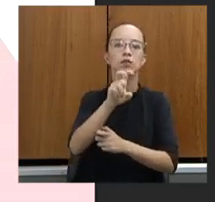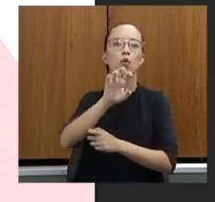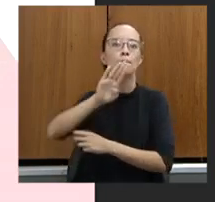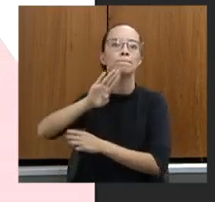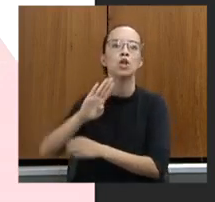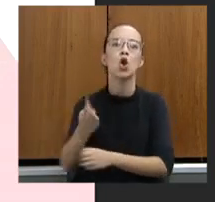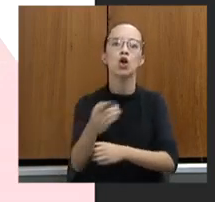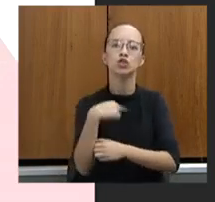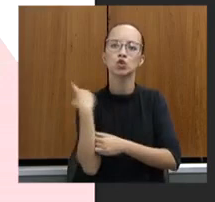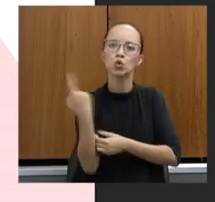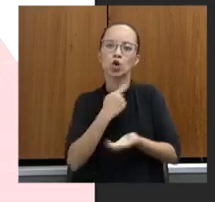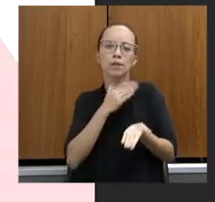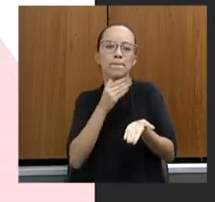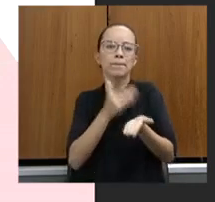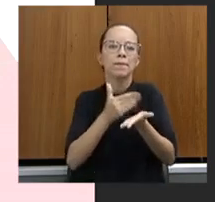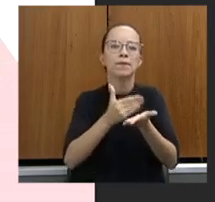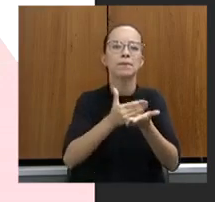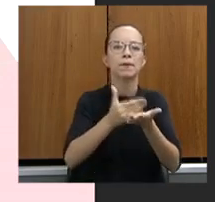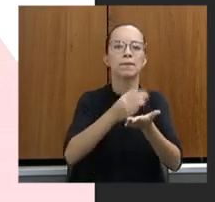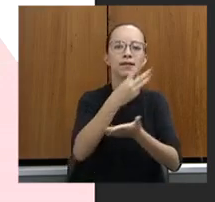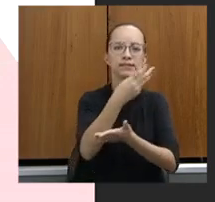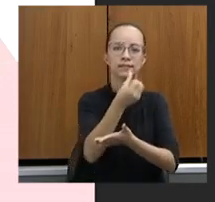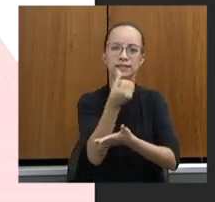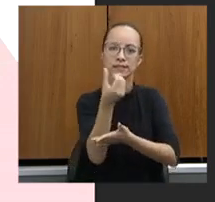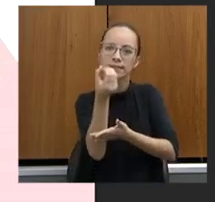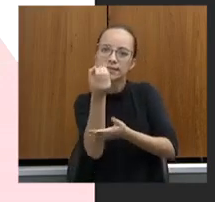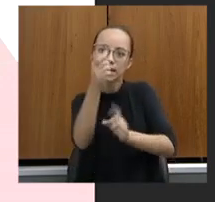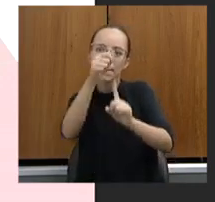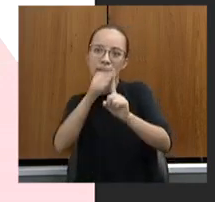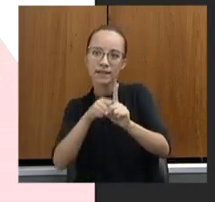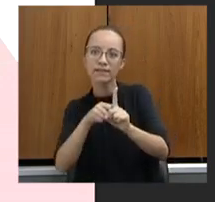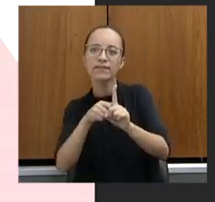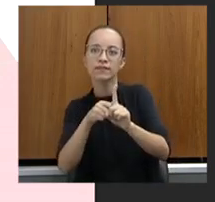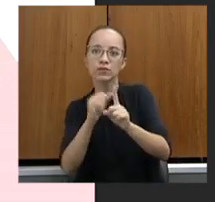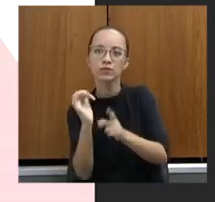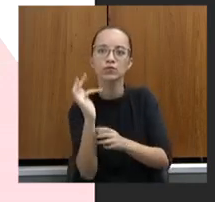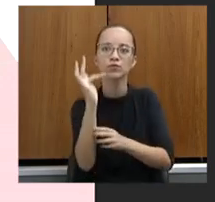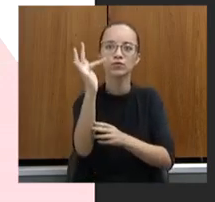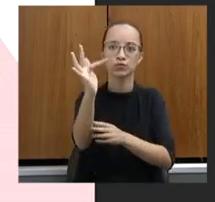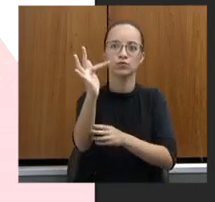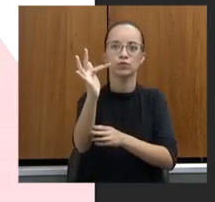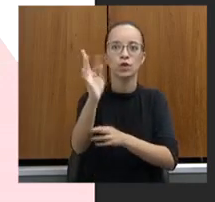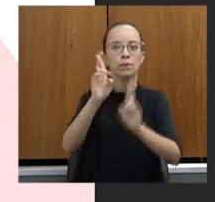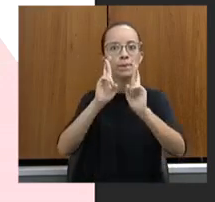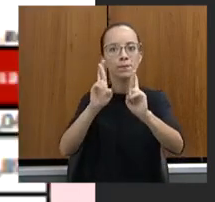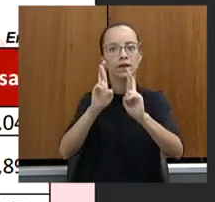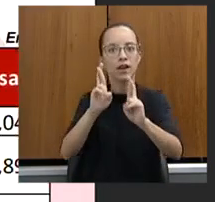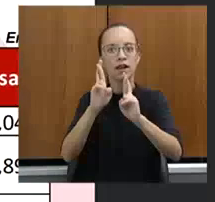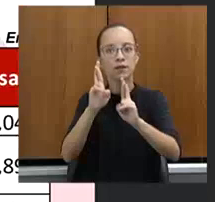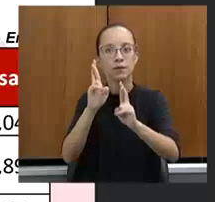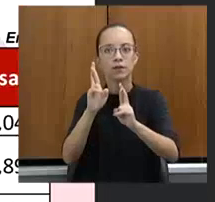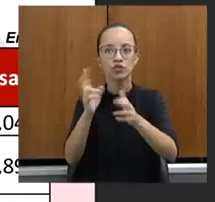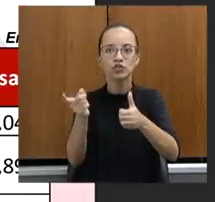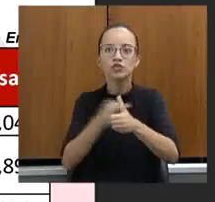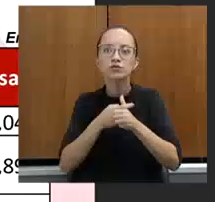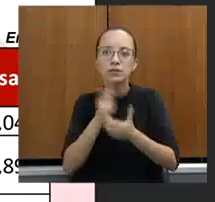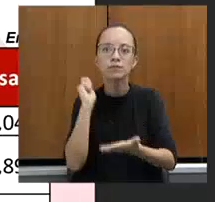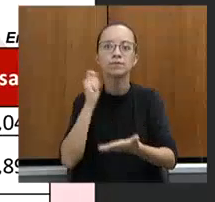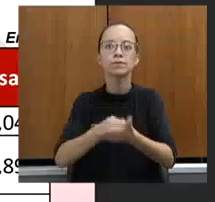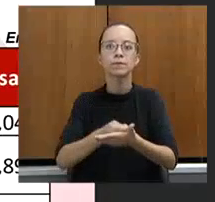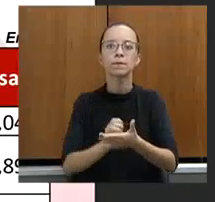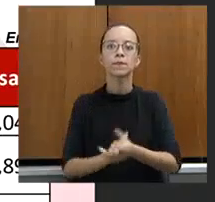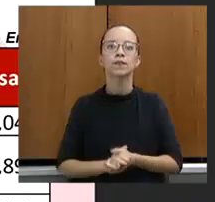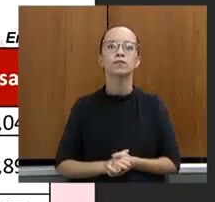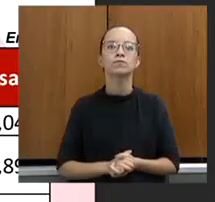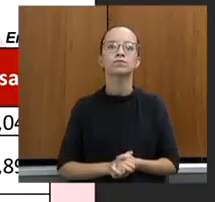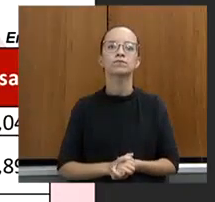360 meses dentro de uma previsibilidade do estado com relação ao pagamento de dívida próximo por favor